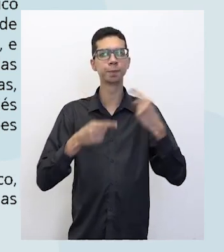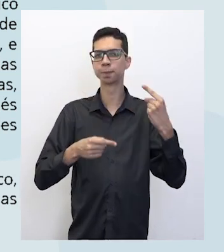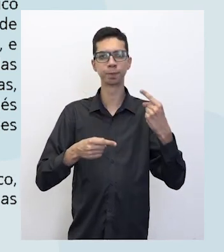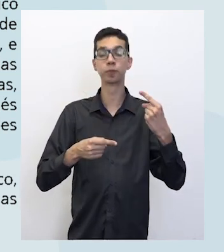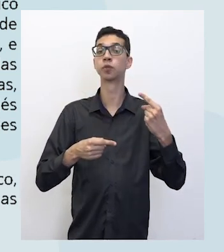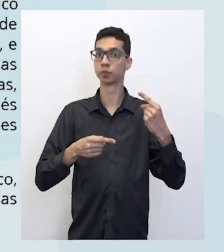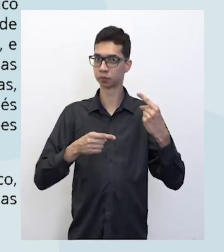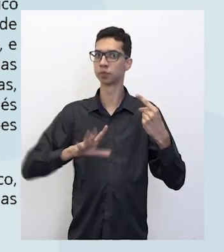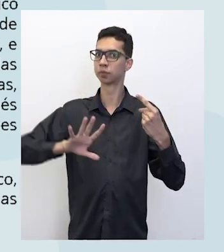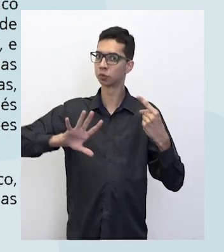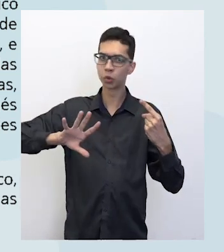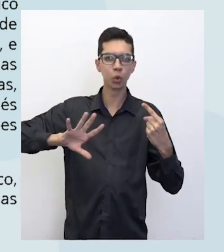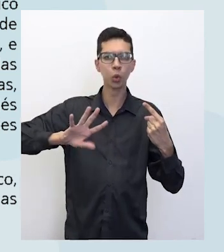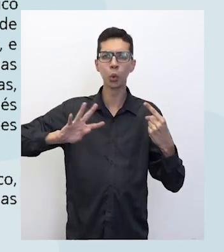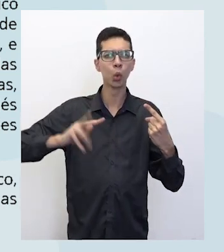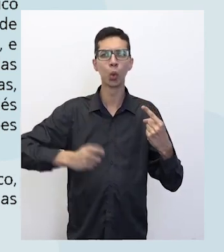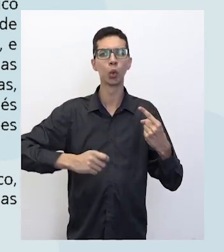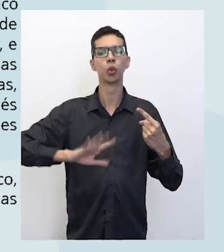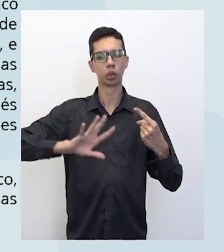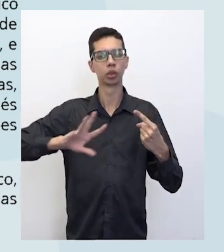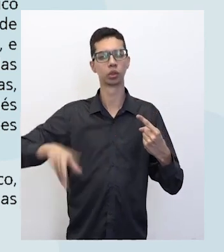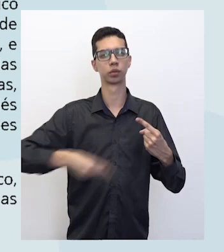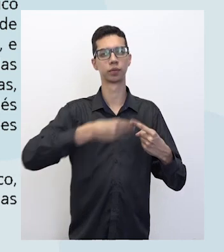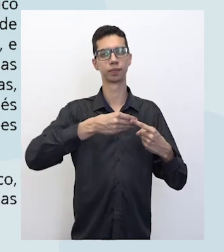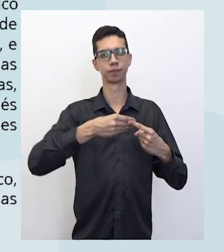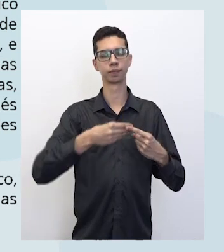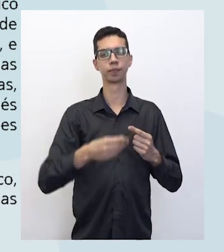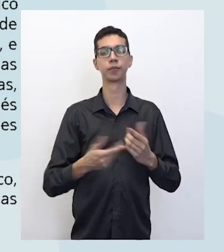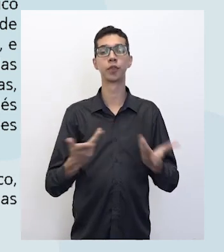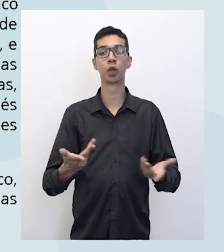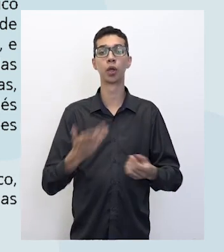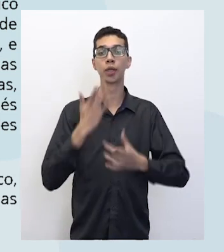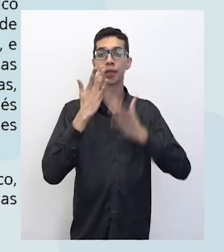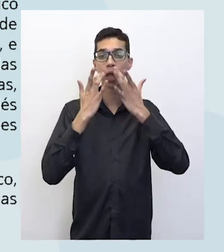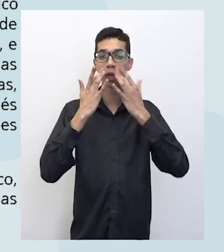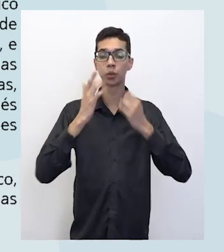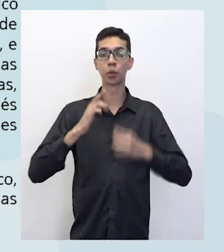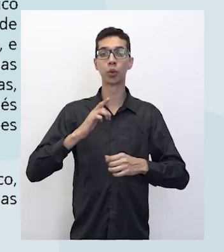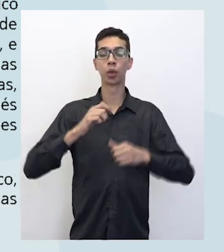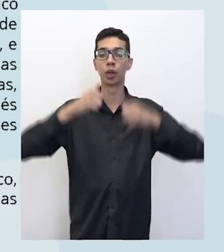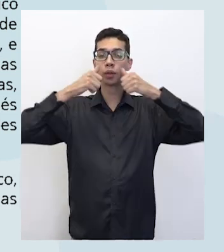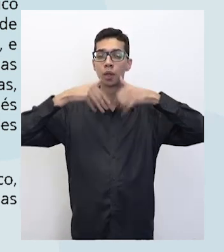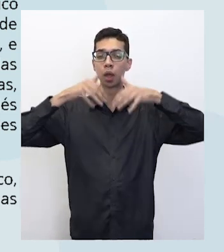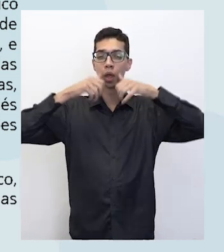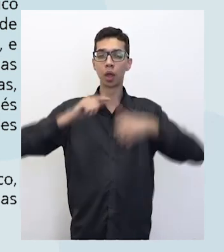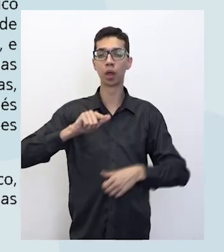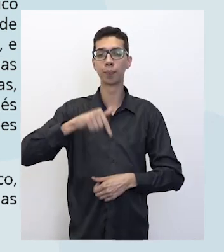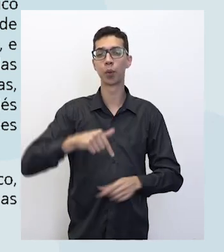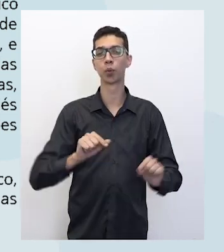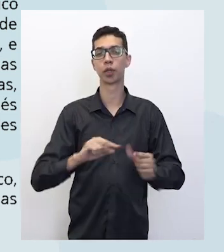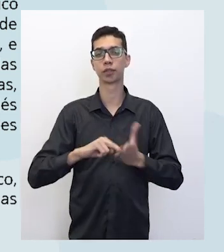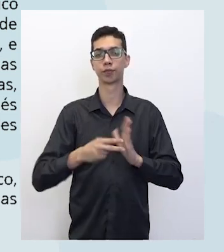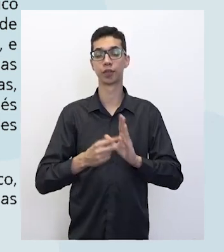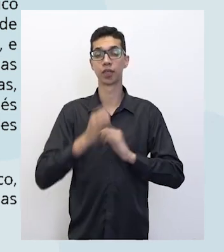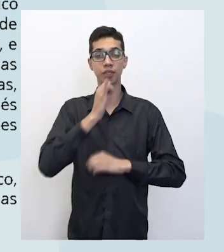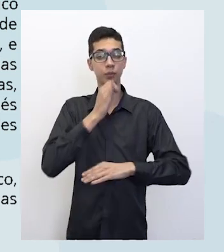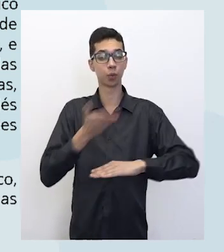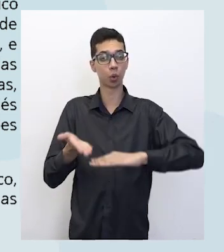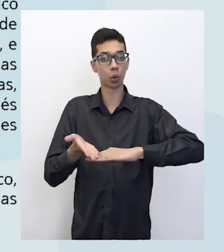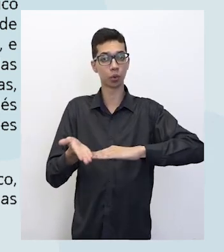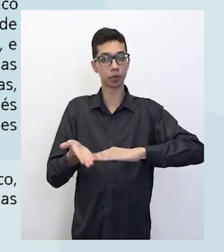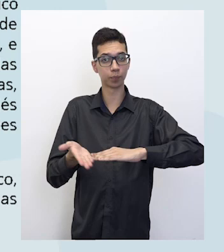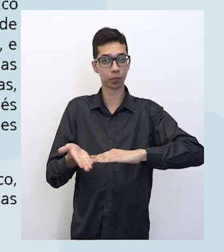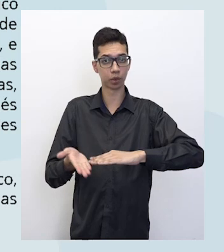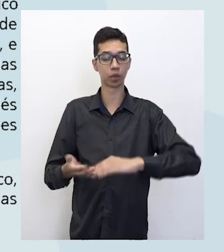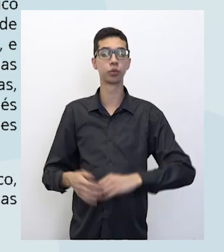fazer parte. Na verdade, o teatro pós-dramático seria como se fosse uma coisa totalmente contemporânea e totalmente pós-moderna,